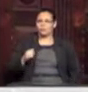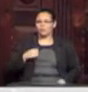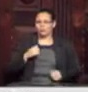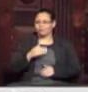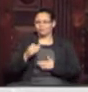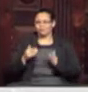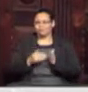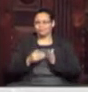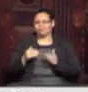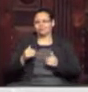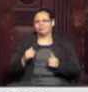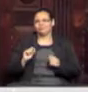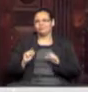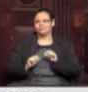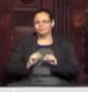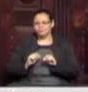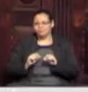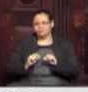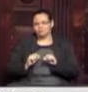inteira.